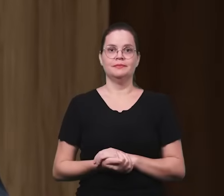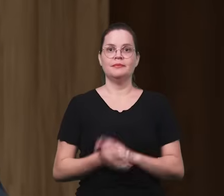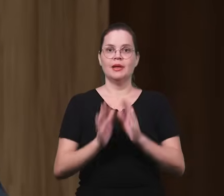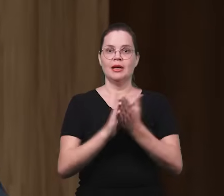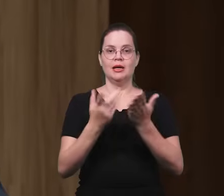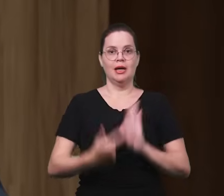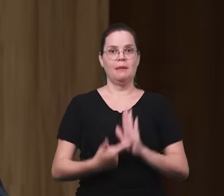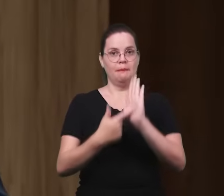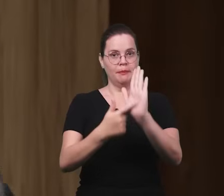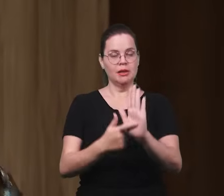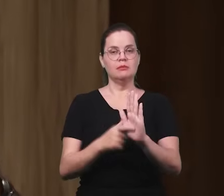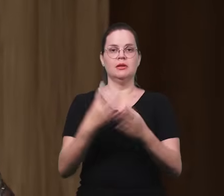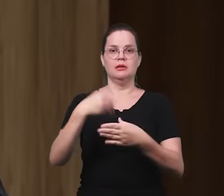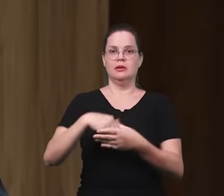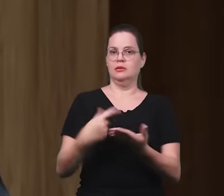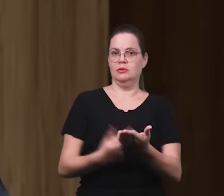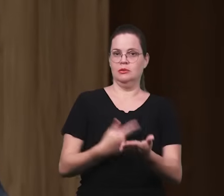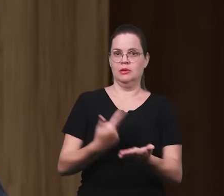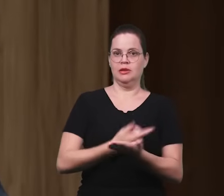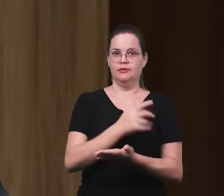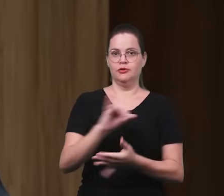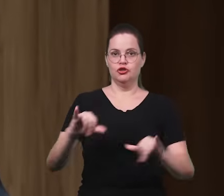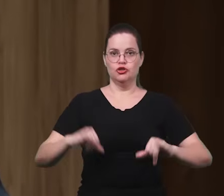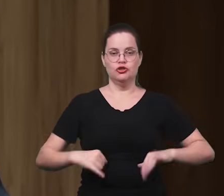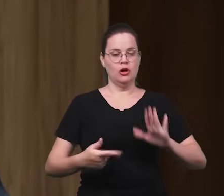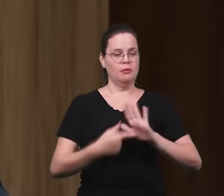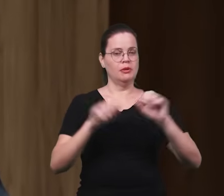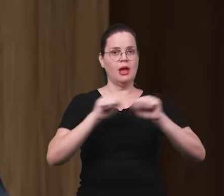muita riqueza sobre isso, sobre